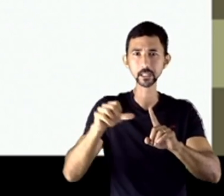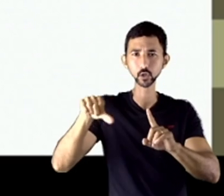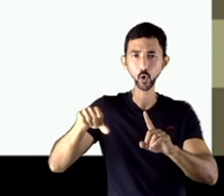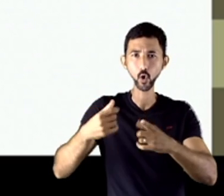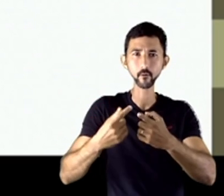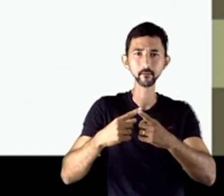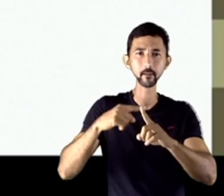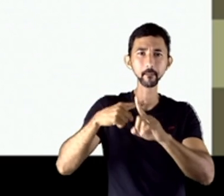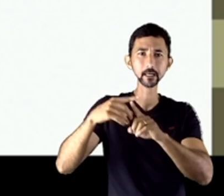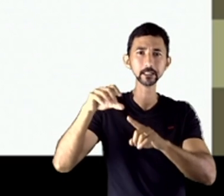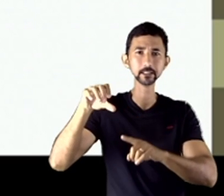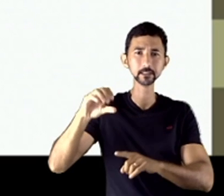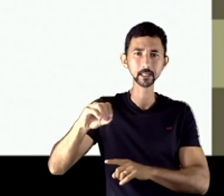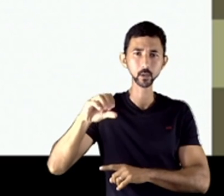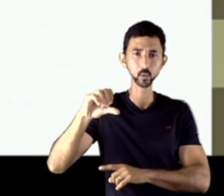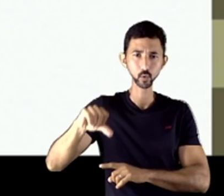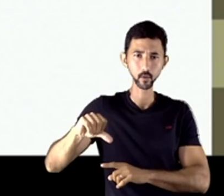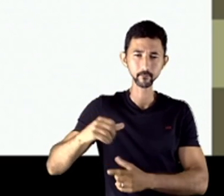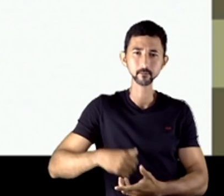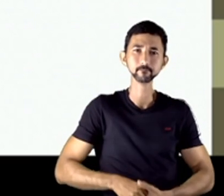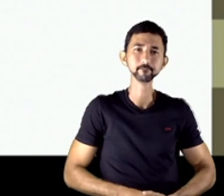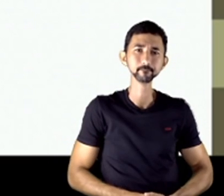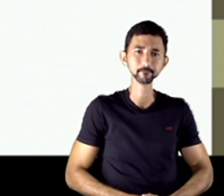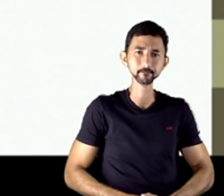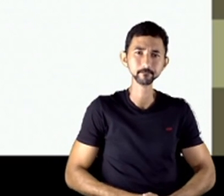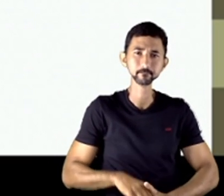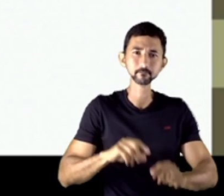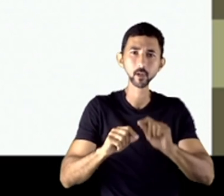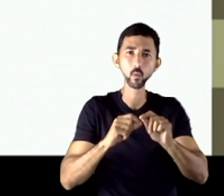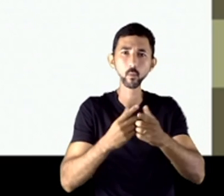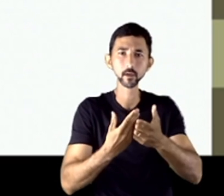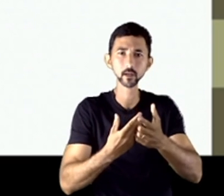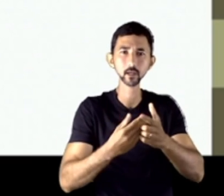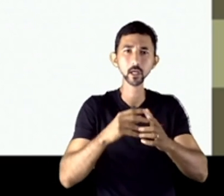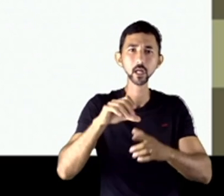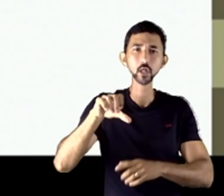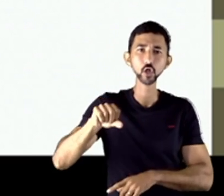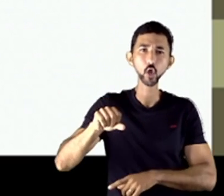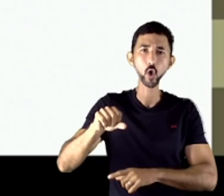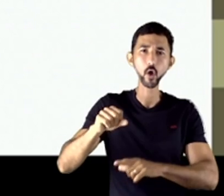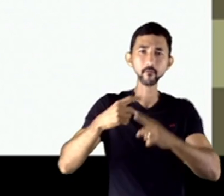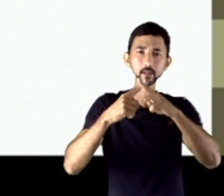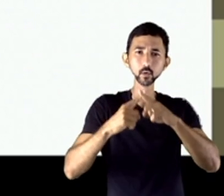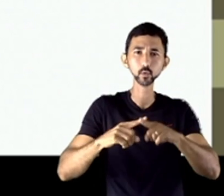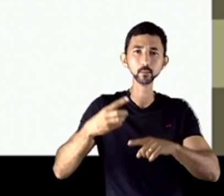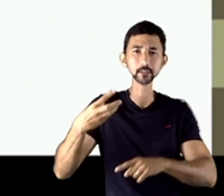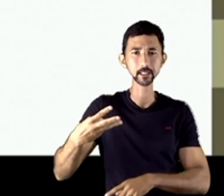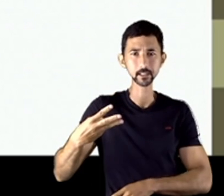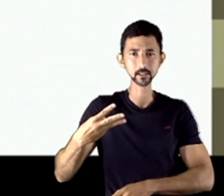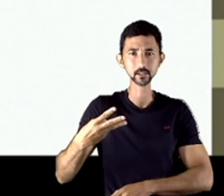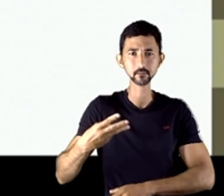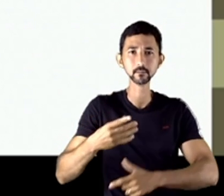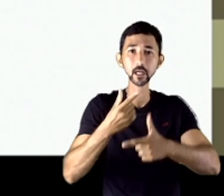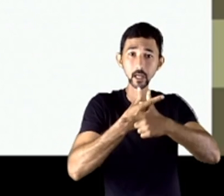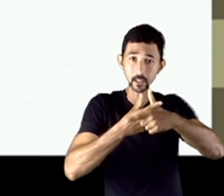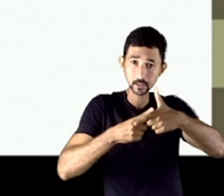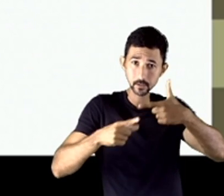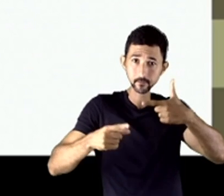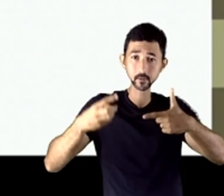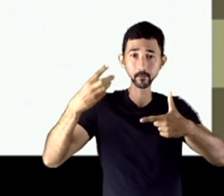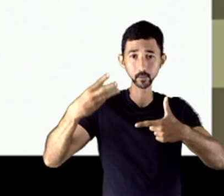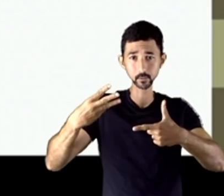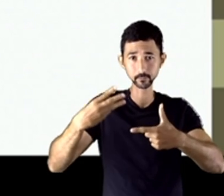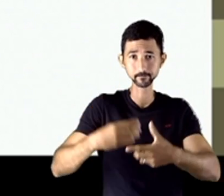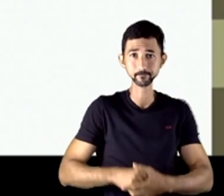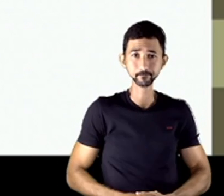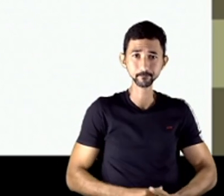9, mais 0, continua sendo 9. Então, 9 é múltiplo de 3, ou seja, é divisível por